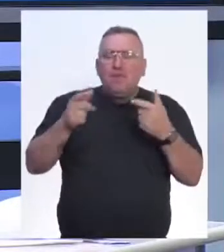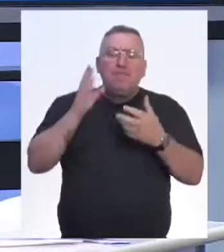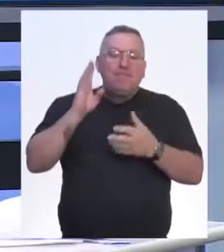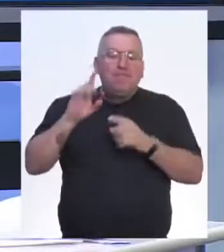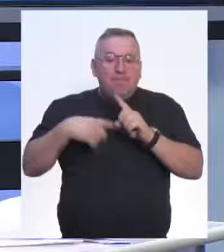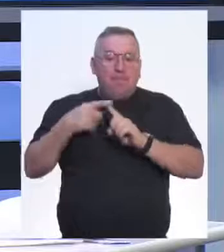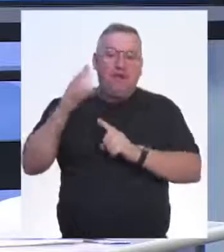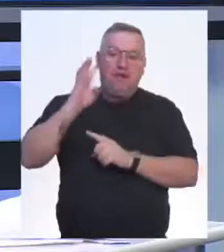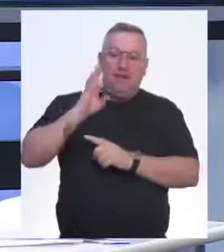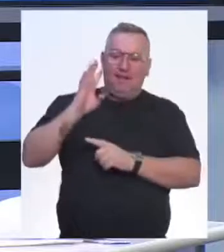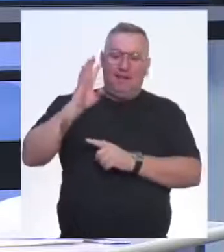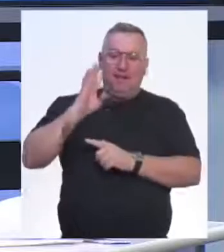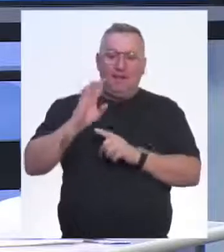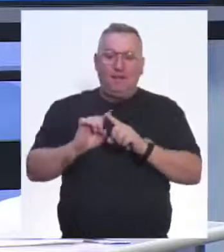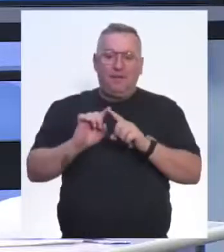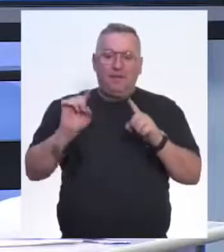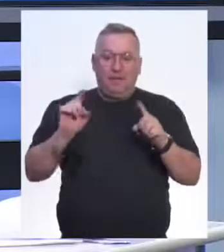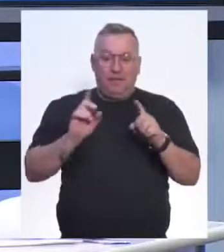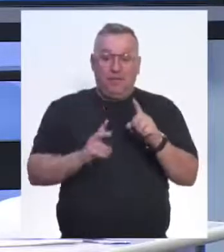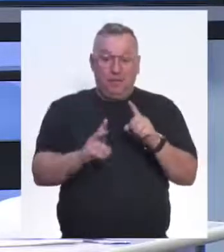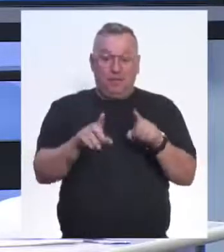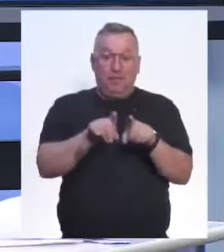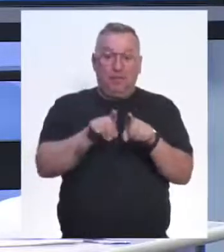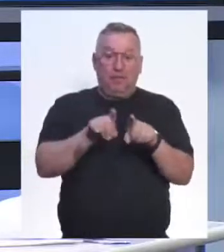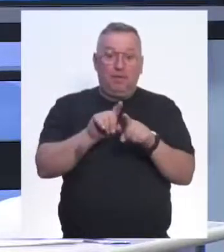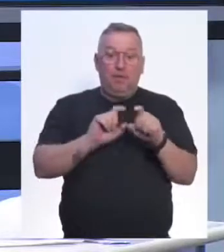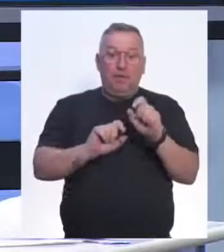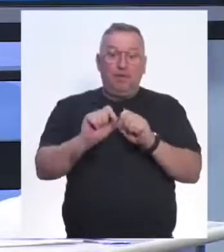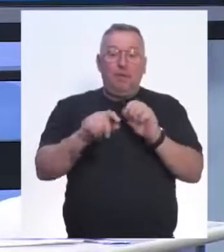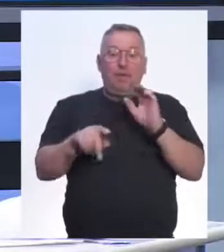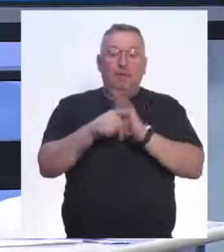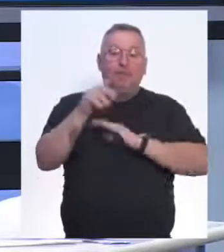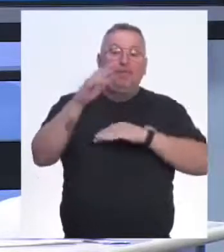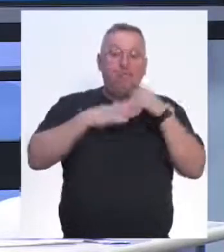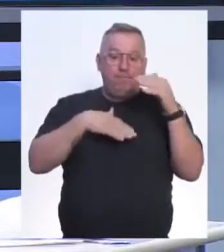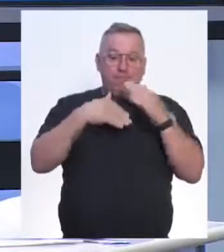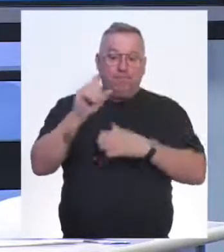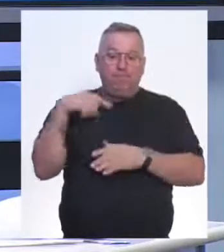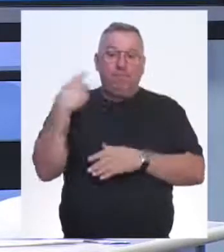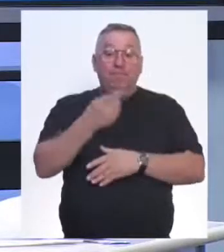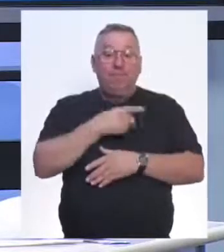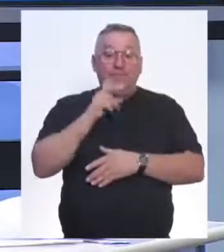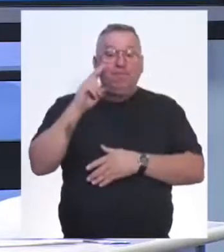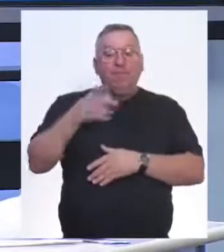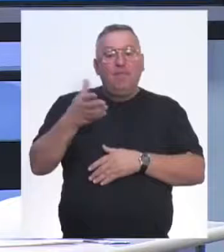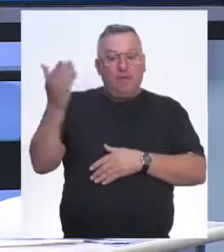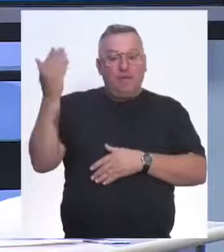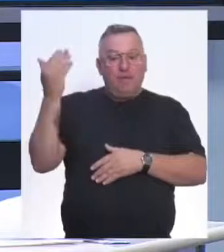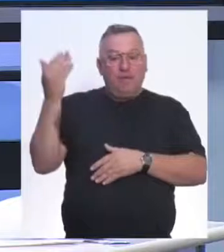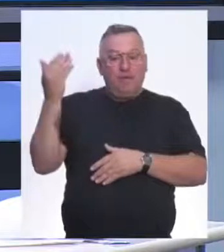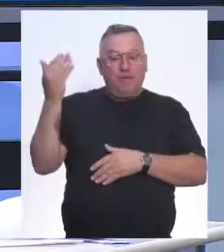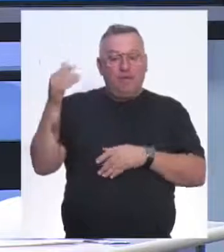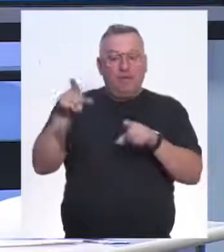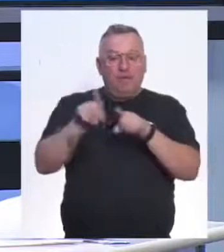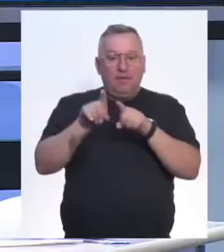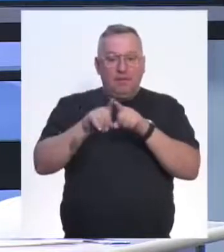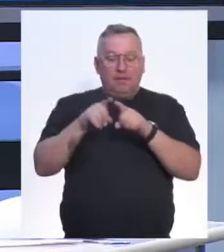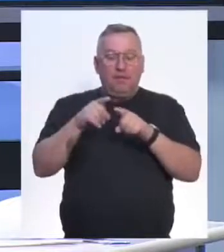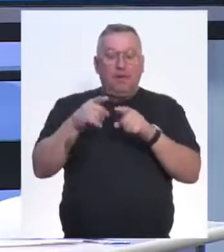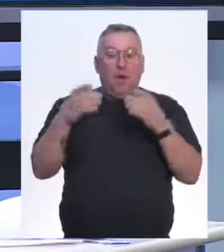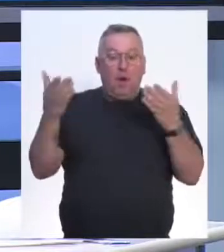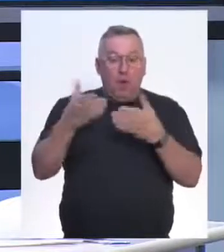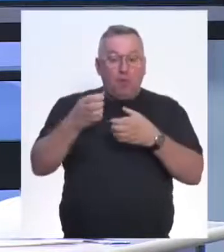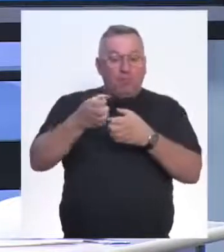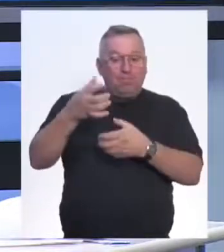aí para vocês, mas continuando ainda a questão da habilidade que nós estávamos trabalhando anteriormente. E para ser a voz de vocês